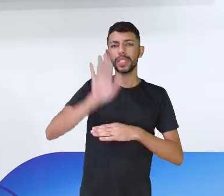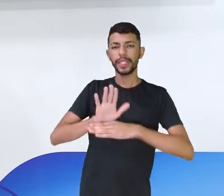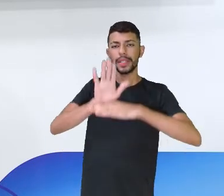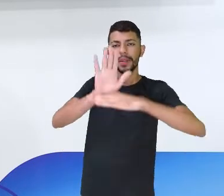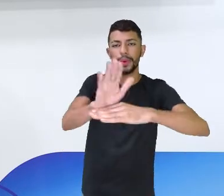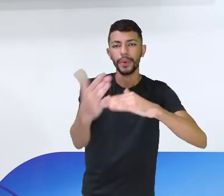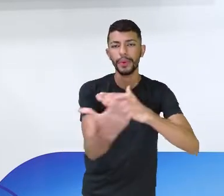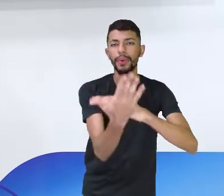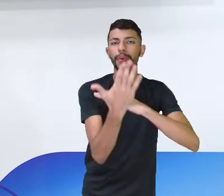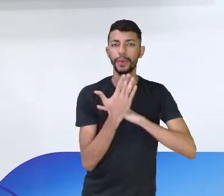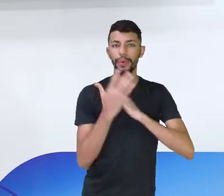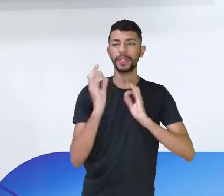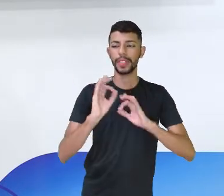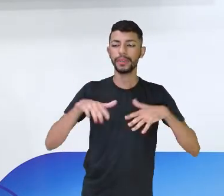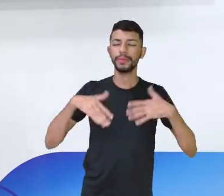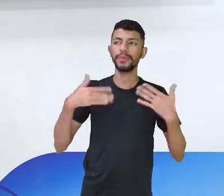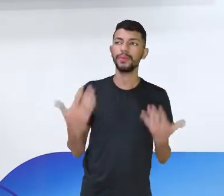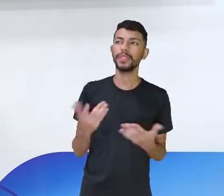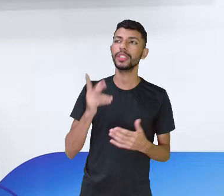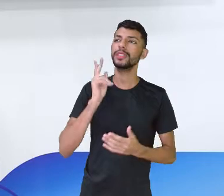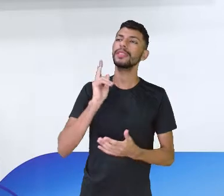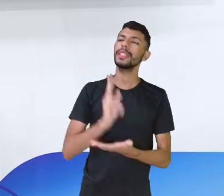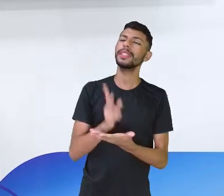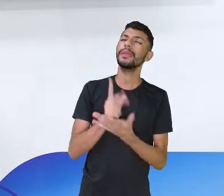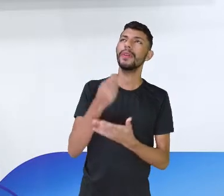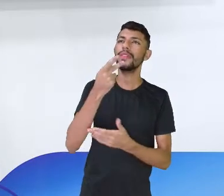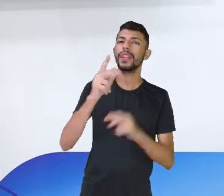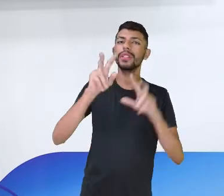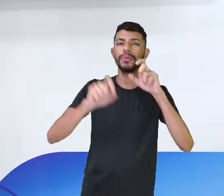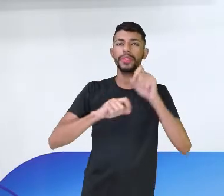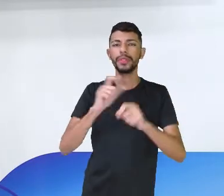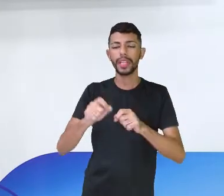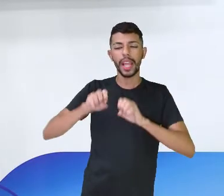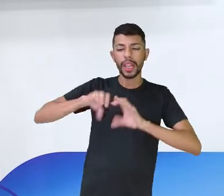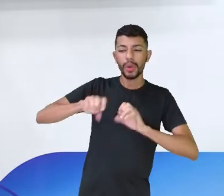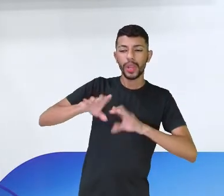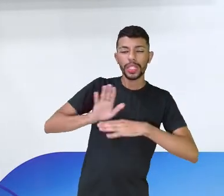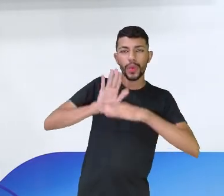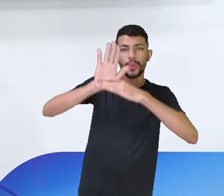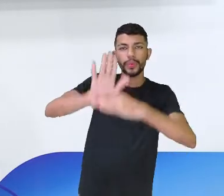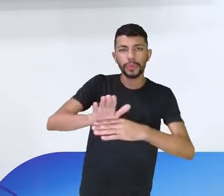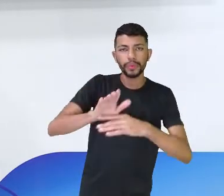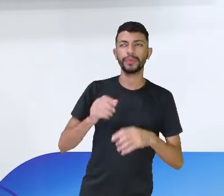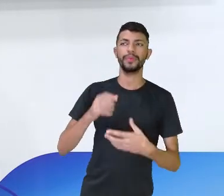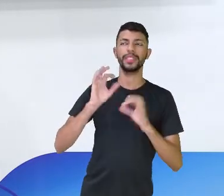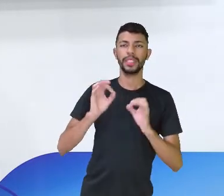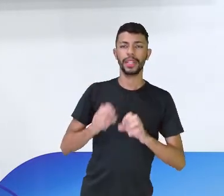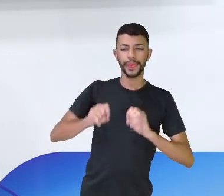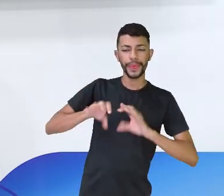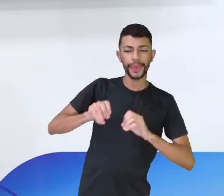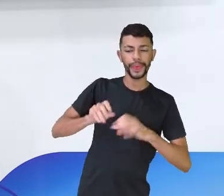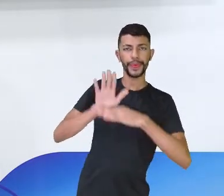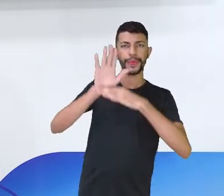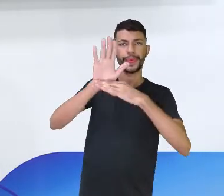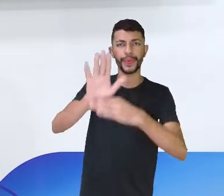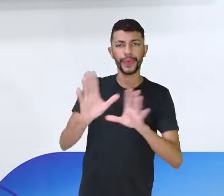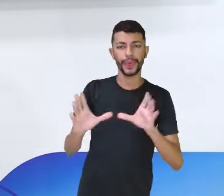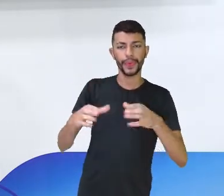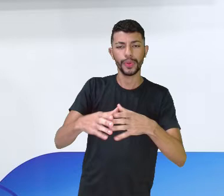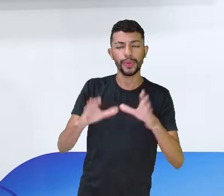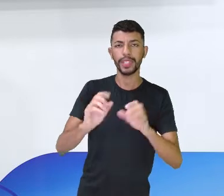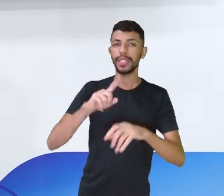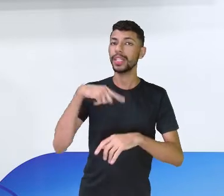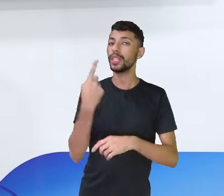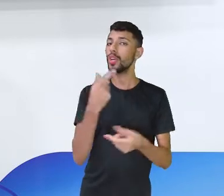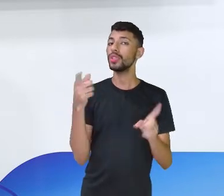cooperação, né? Durante muito tempo a gente vem falando de educação colaborativa, formação cooperativa, né? E que a gente